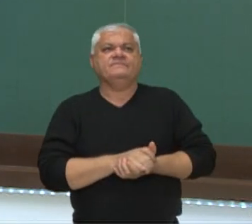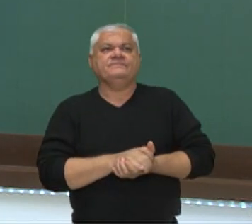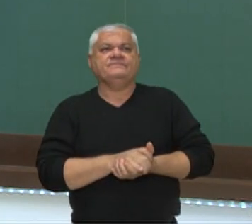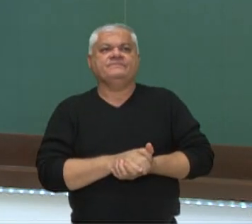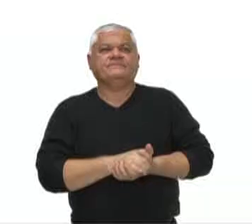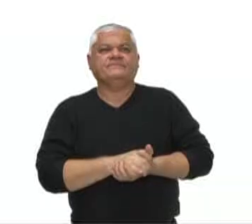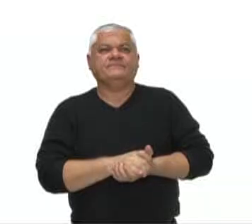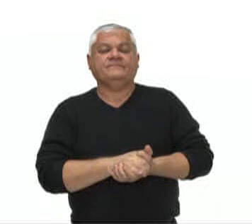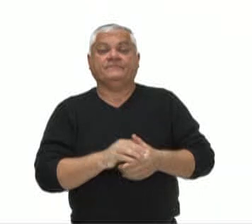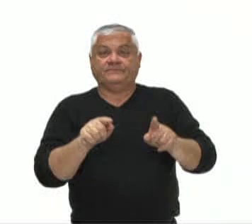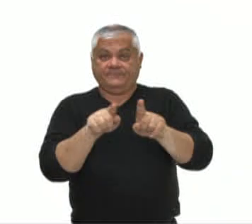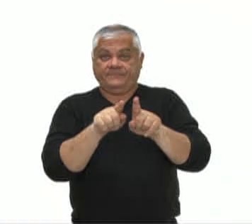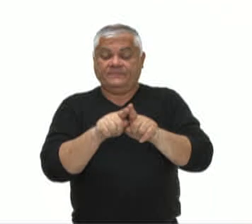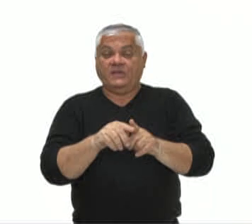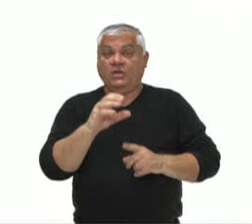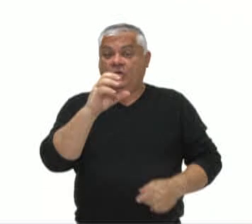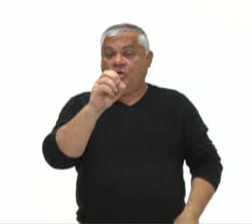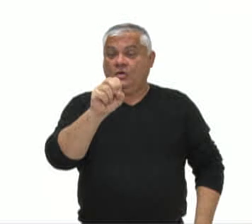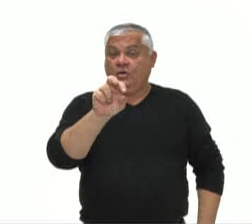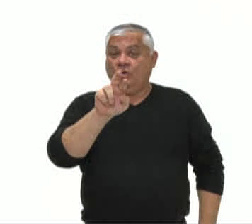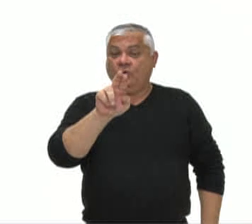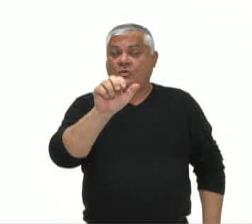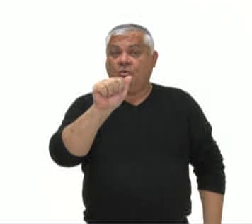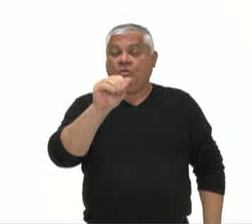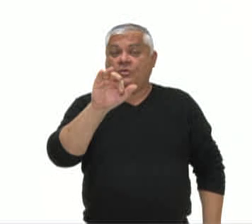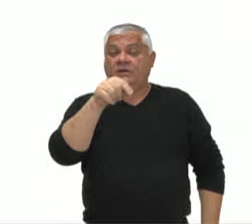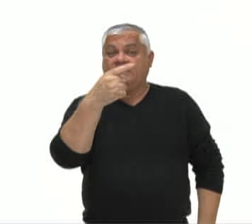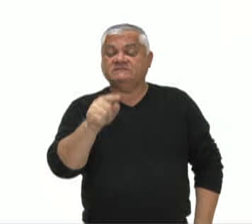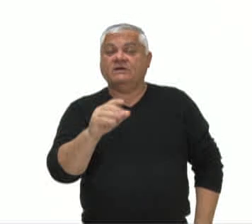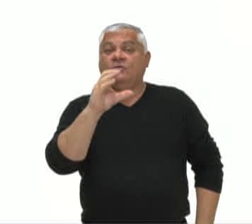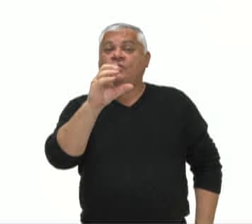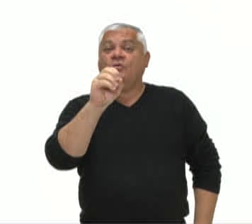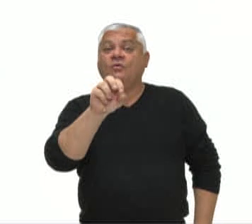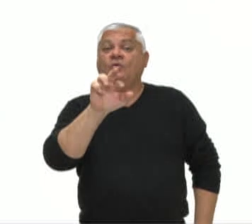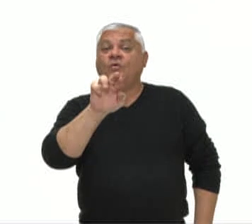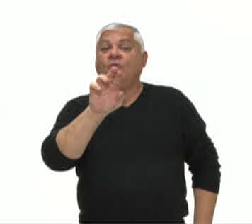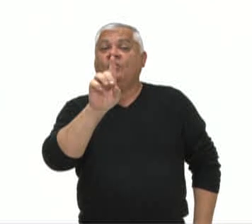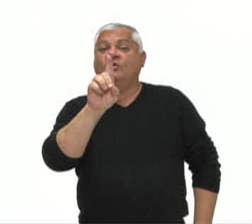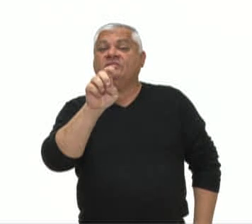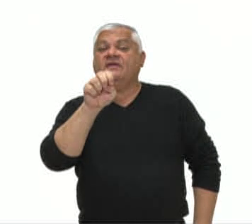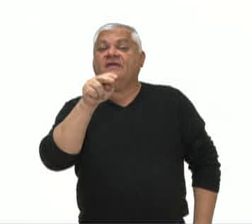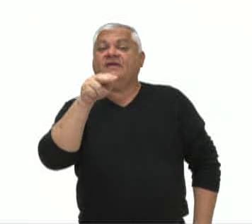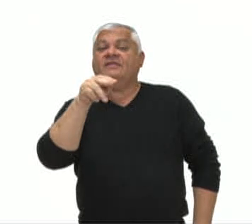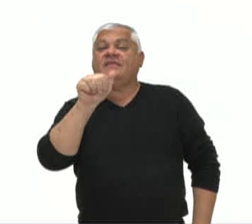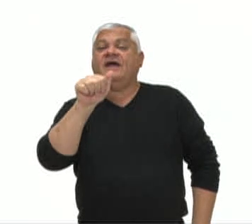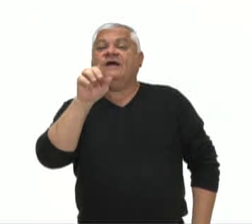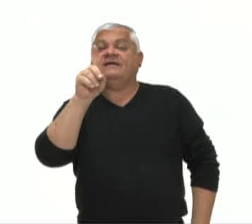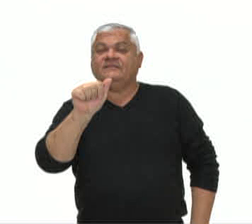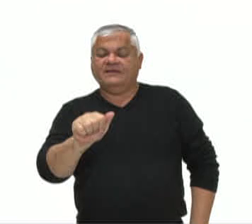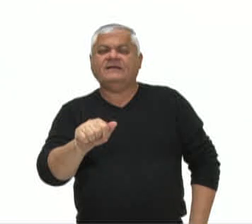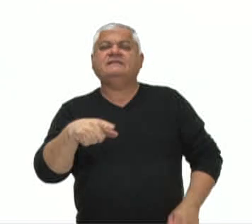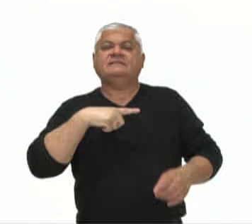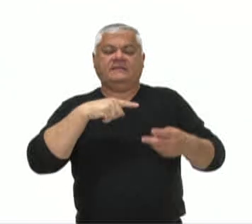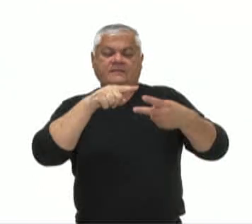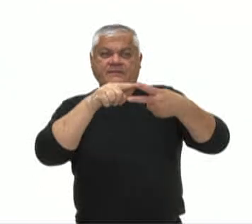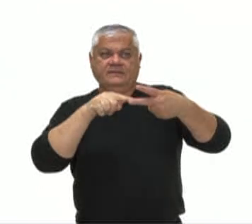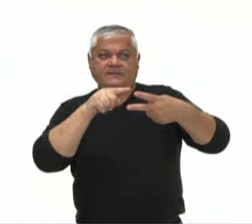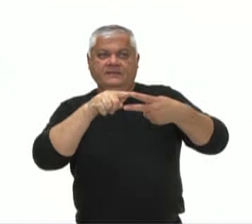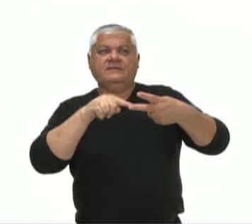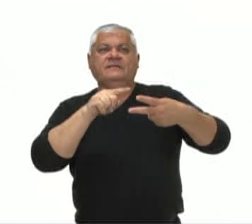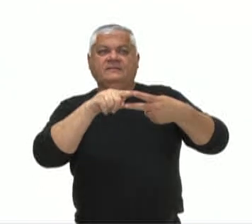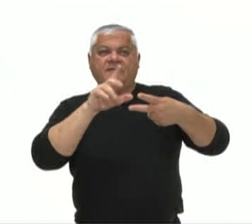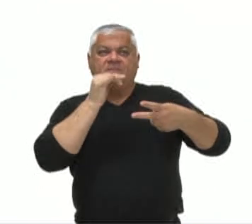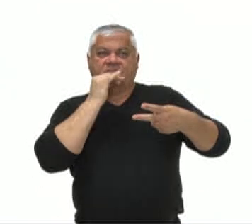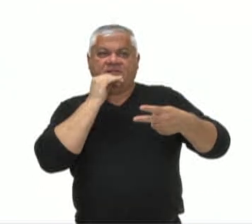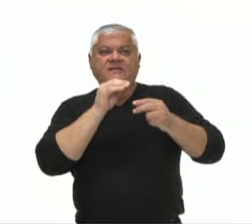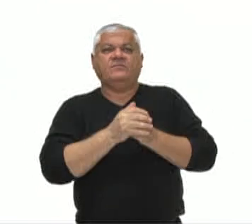Ainda, a oração coordenada ela pode ser dividida. Nós temos dois tipos de orações coordenadas. As assindéticas,